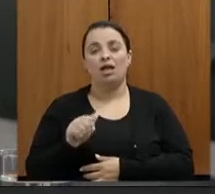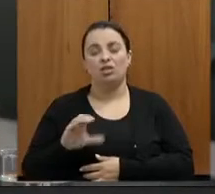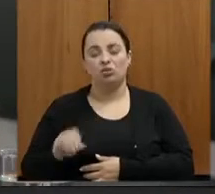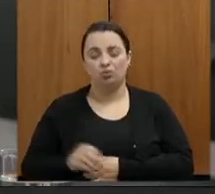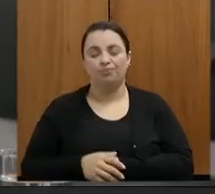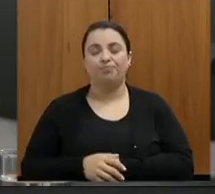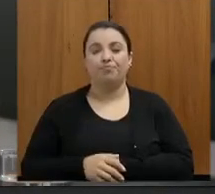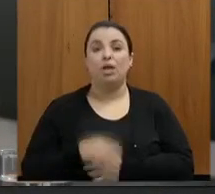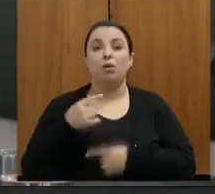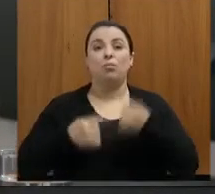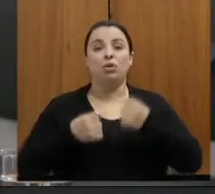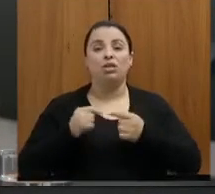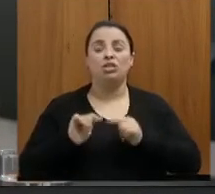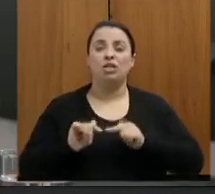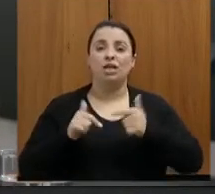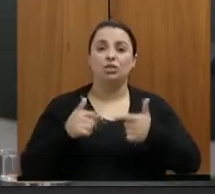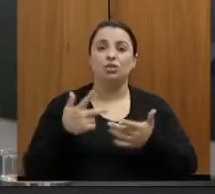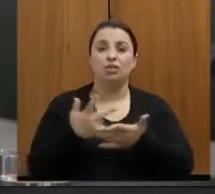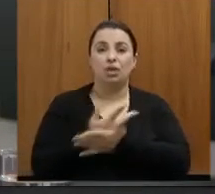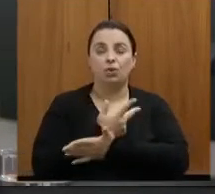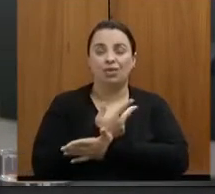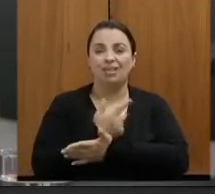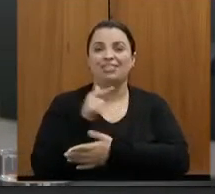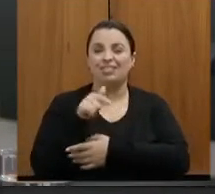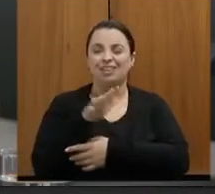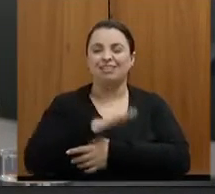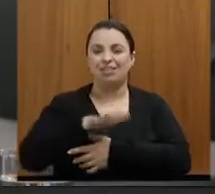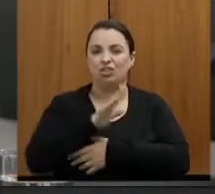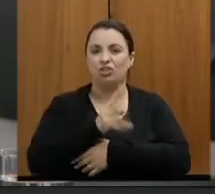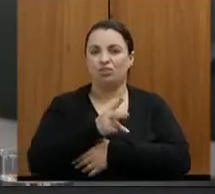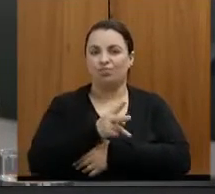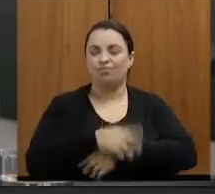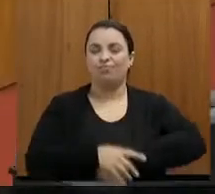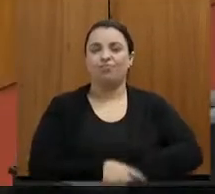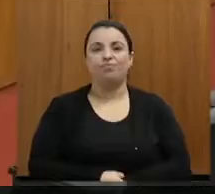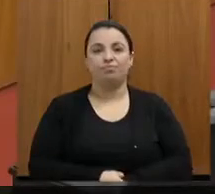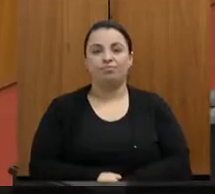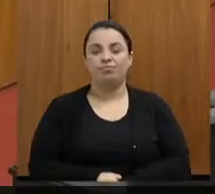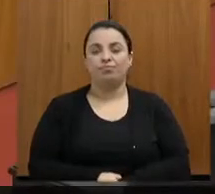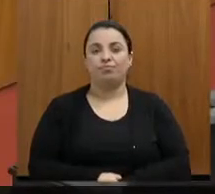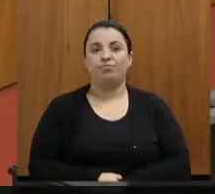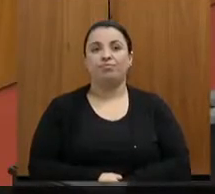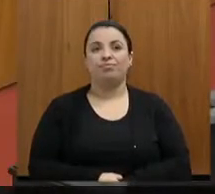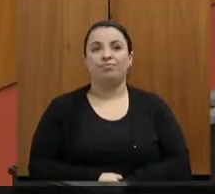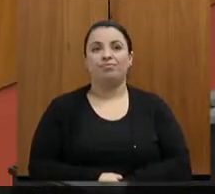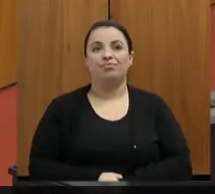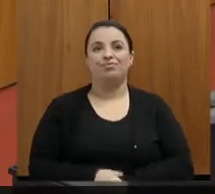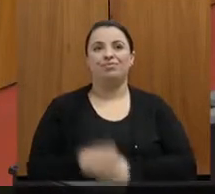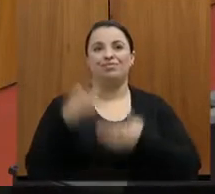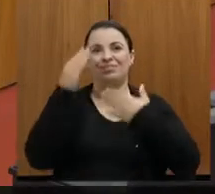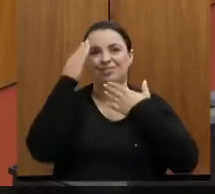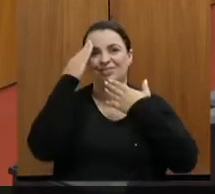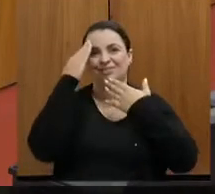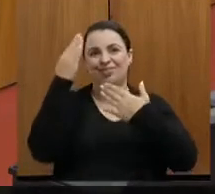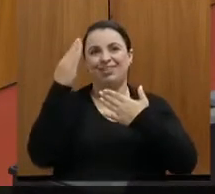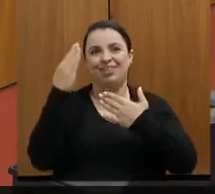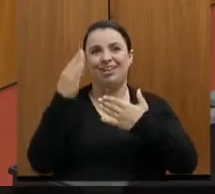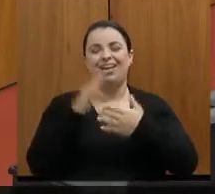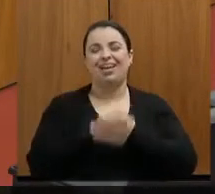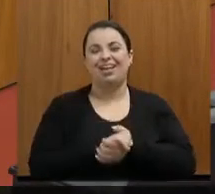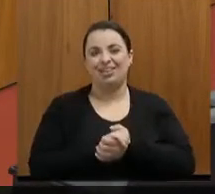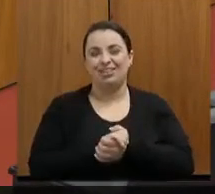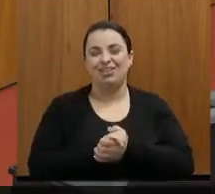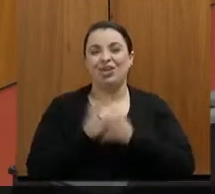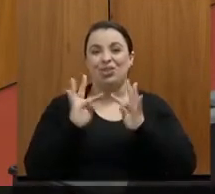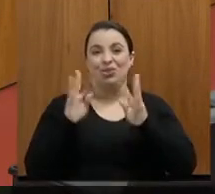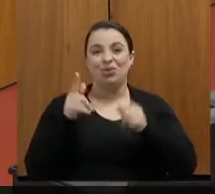que estão sendo feitas no nosso Vale do Aço. Muito obrigado, deputada. Bom dia a todos e a todas